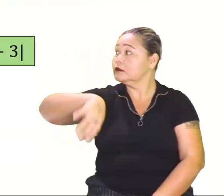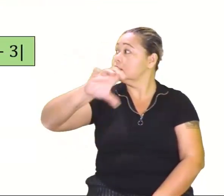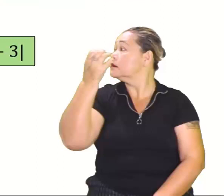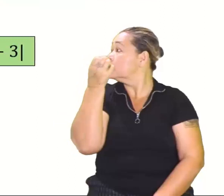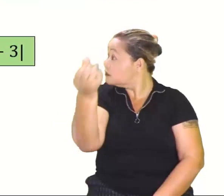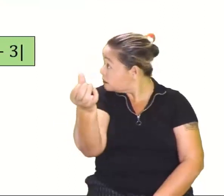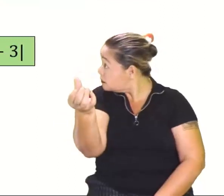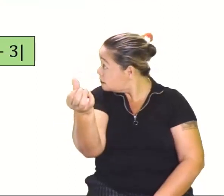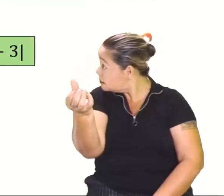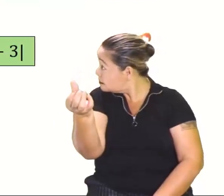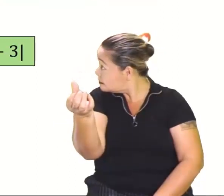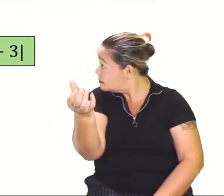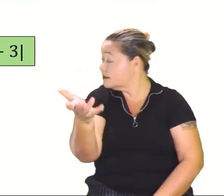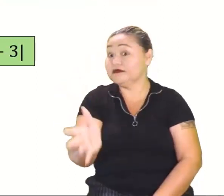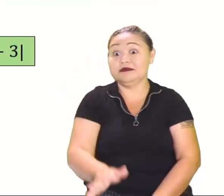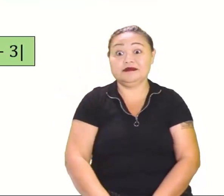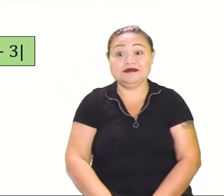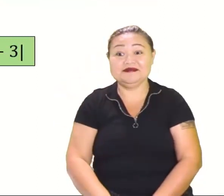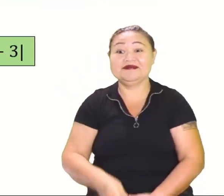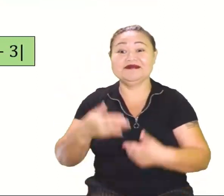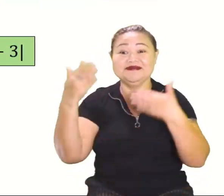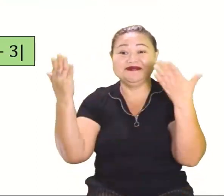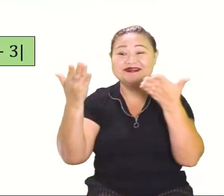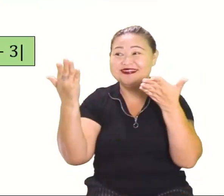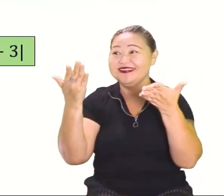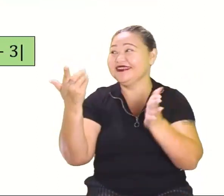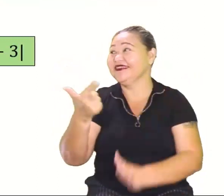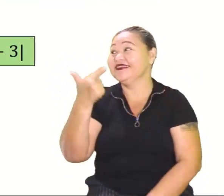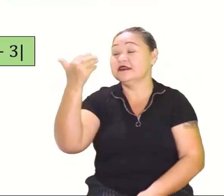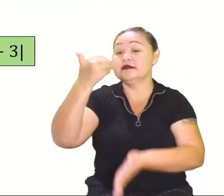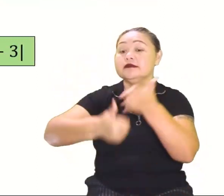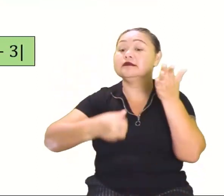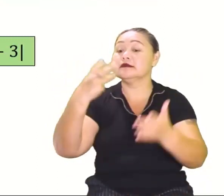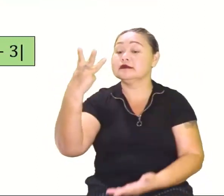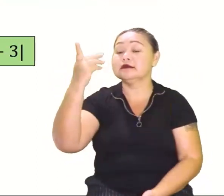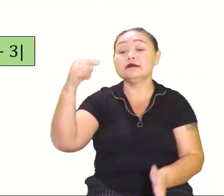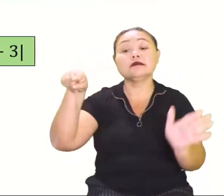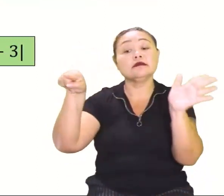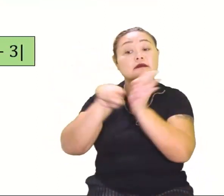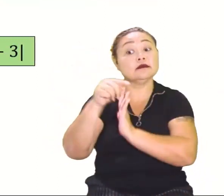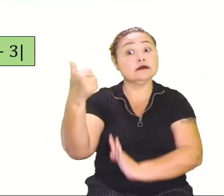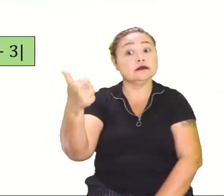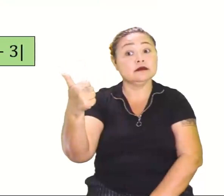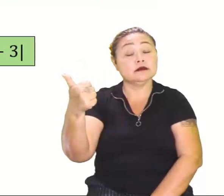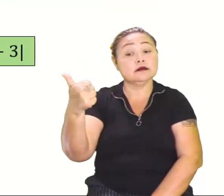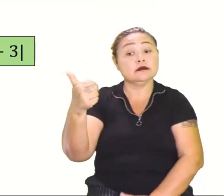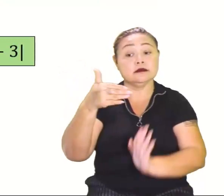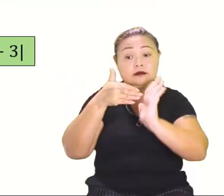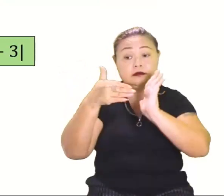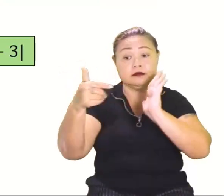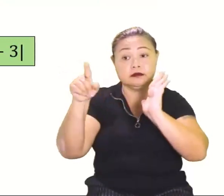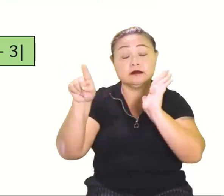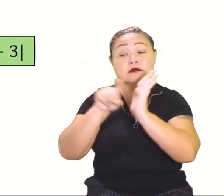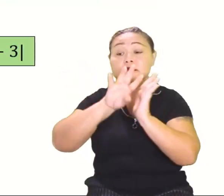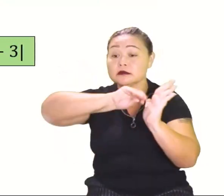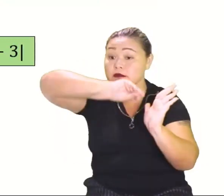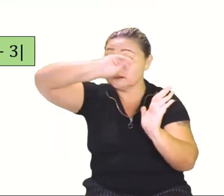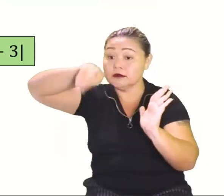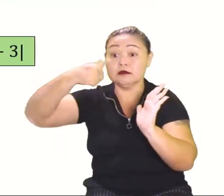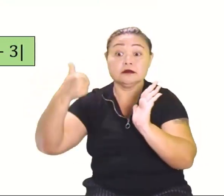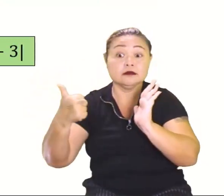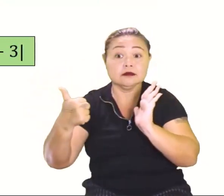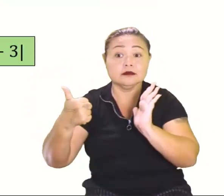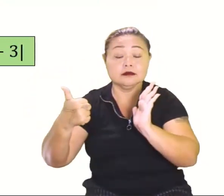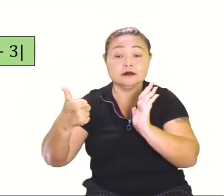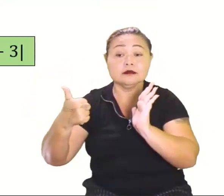5 e 6. Vamos lá agora, então. 2 menos 3. Menos 1. Módulo de menos 1. E o módulo de menos 1?